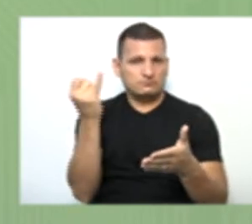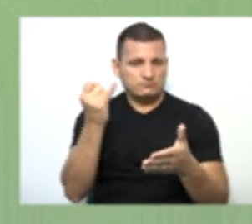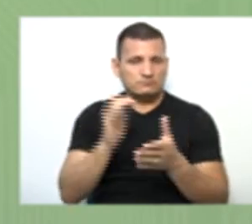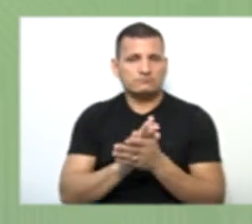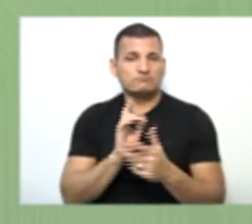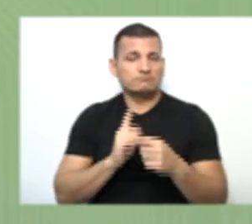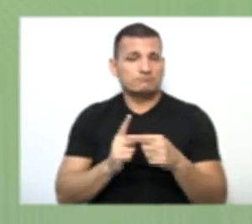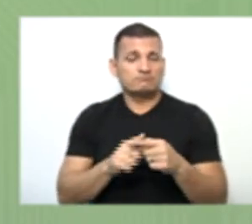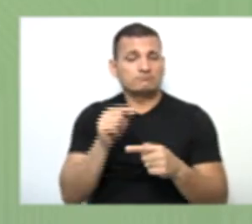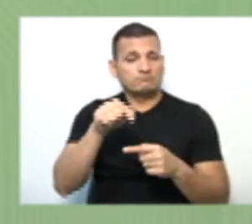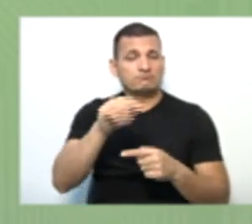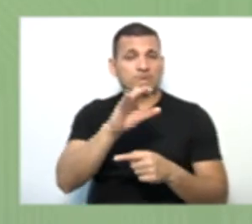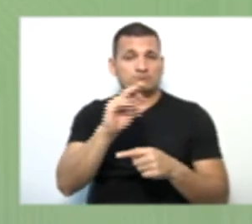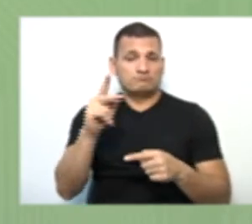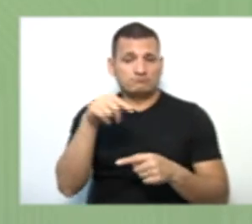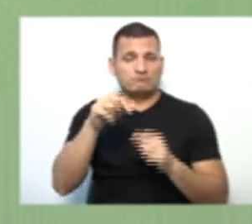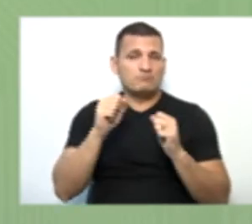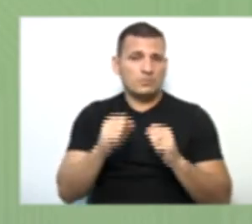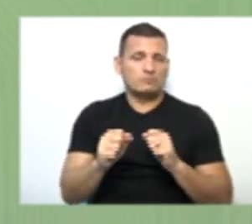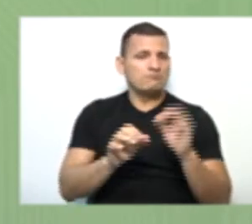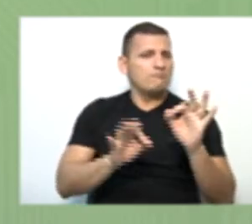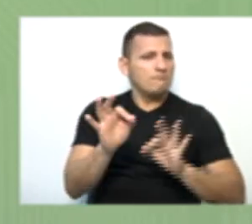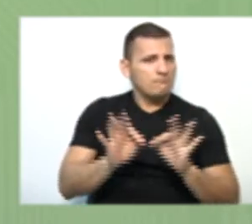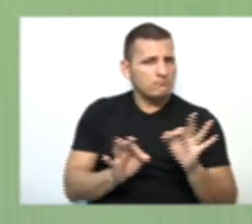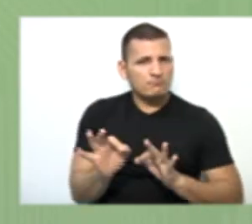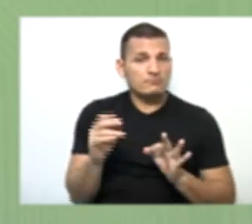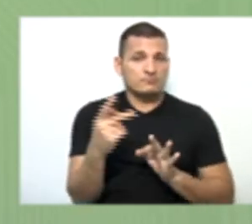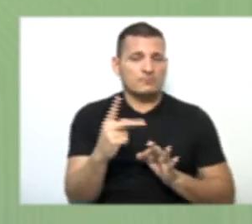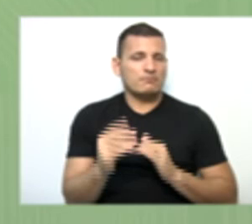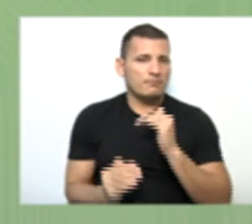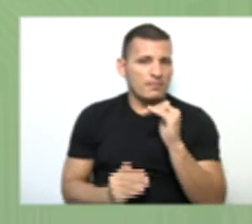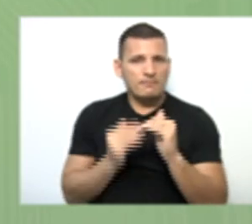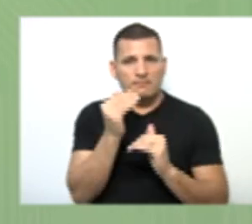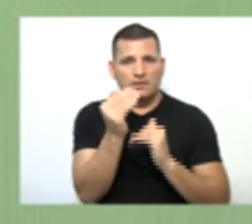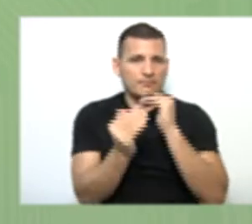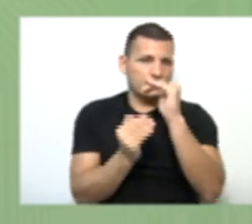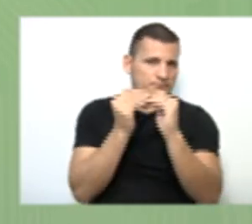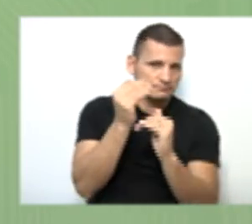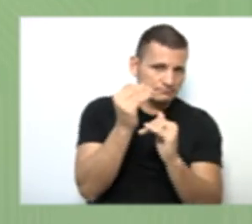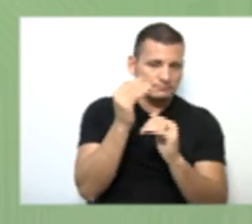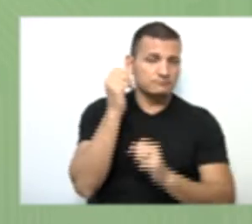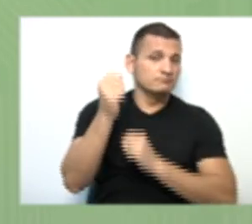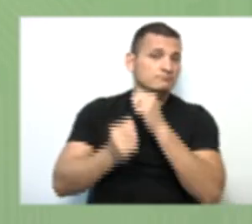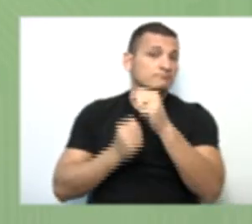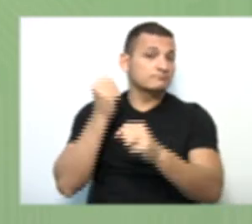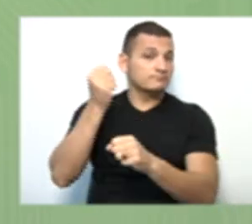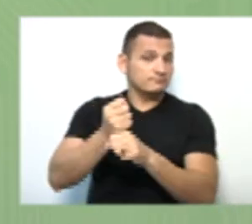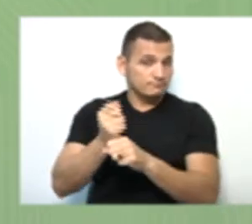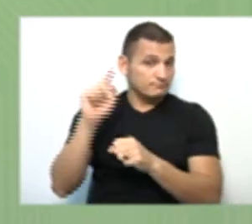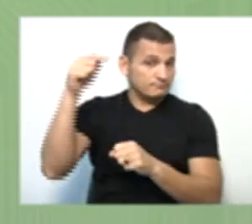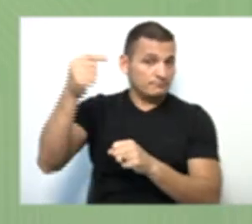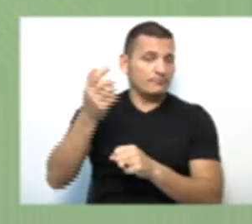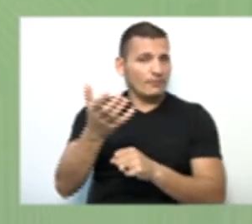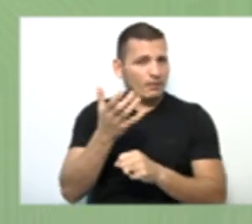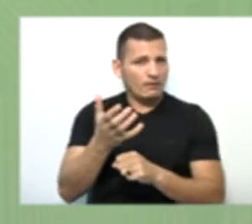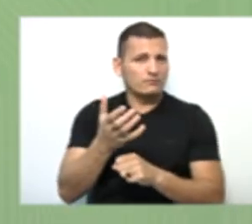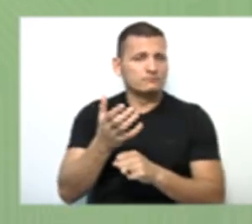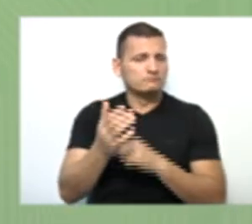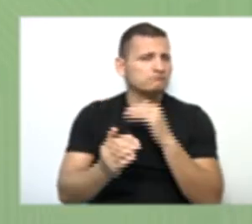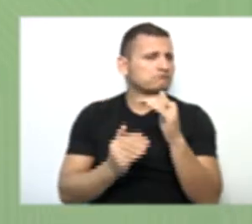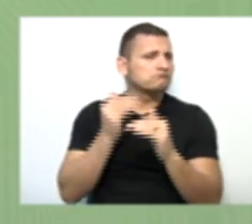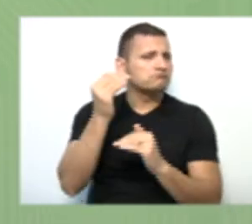pode planejar o seu crescimento. No ano que vem, eu pretendo crescer quanto? Quanto